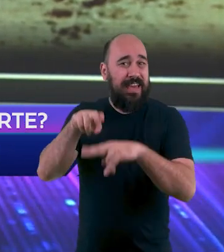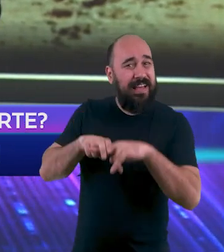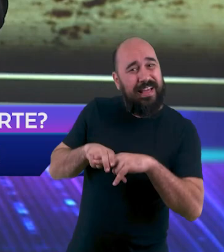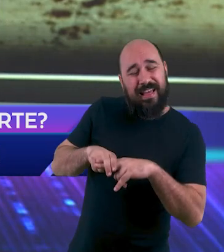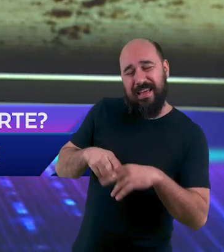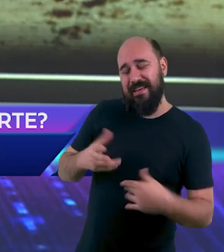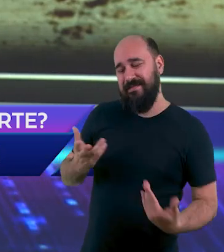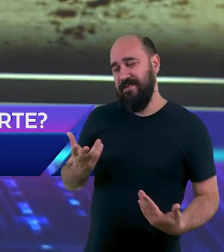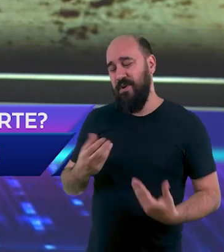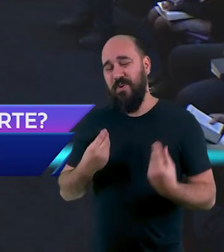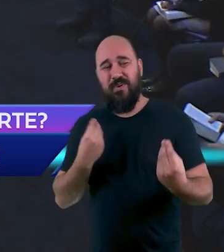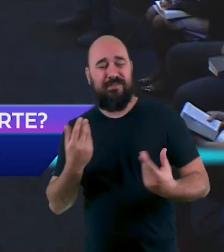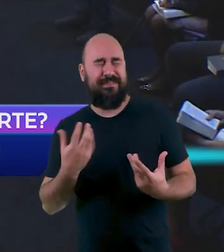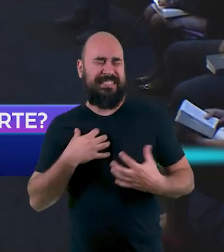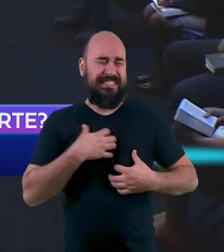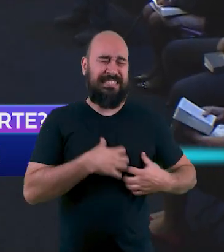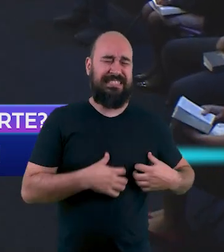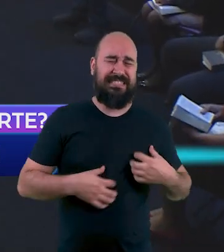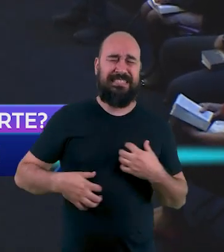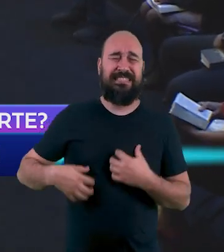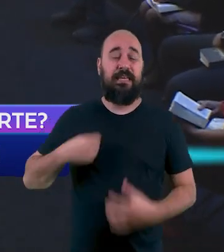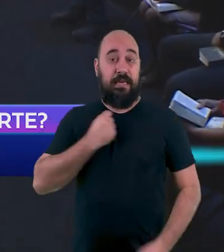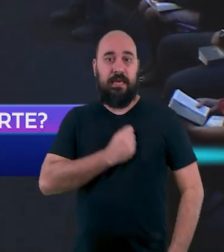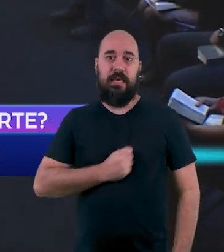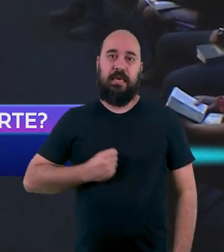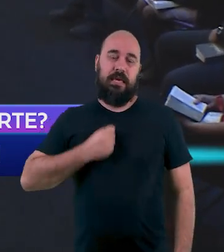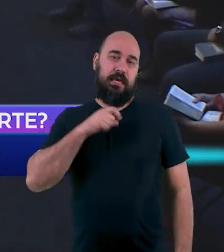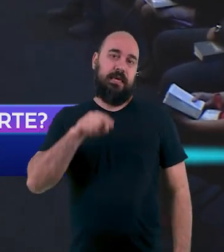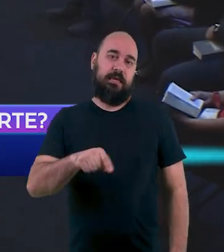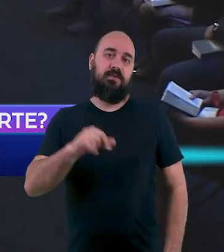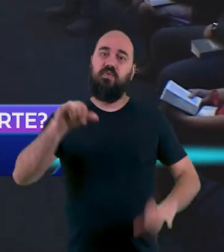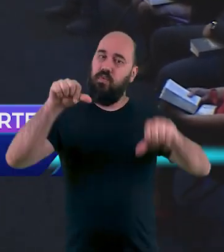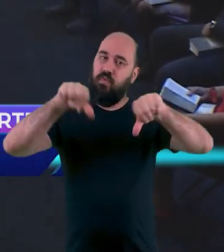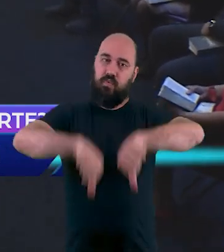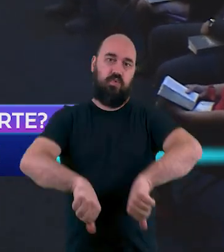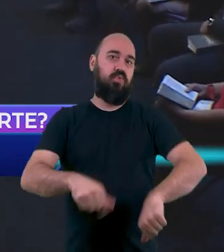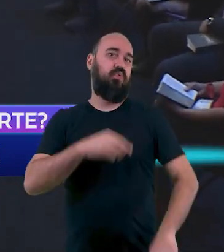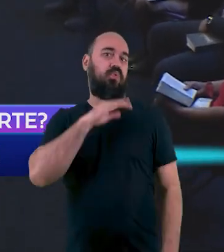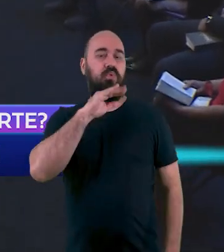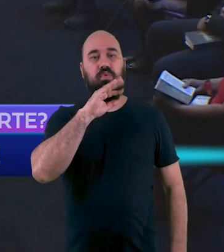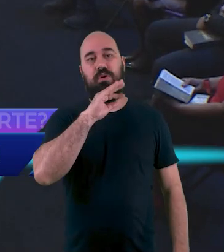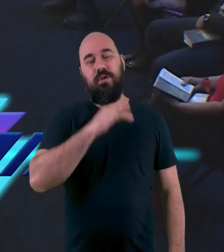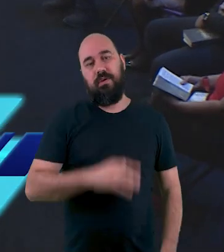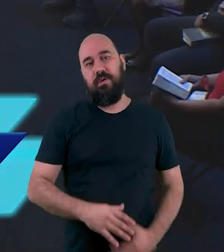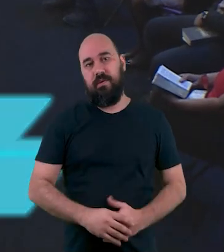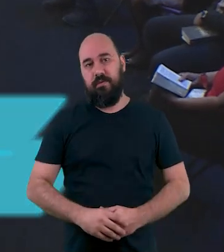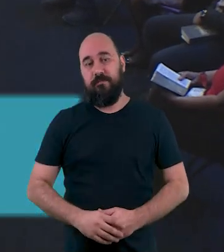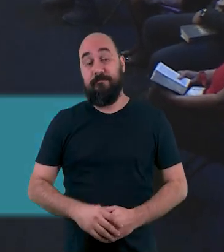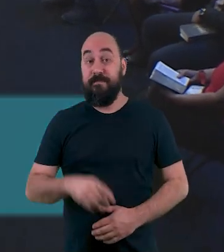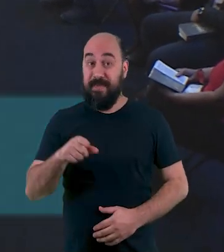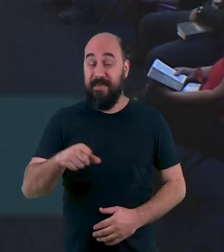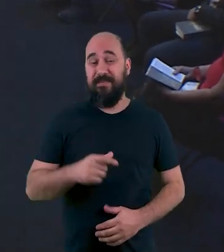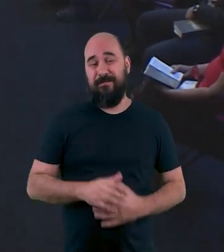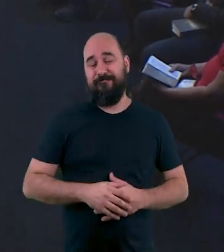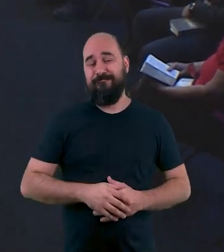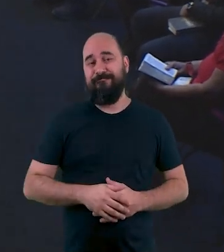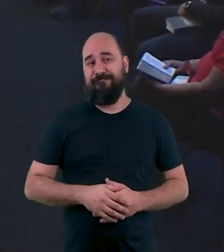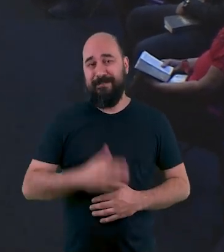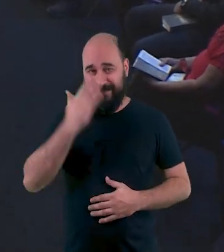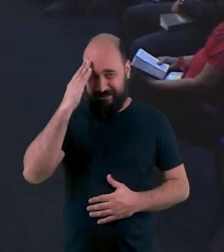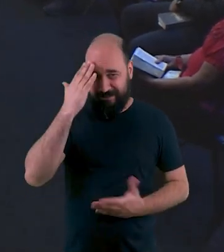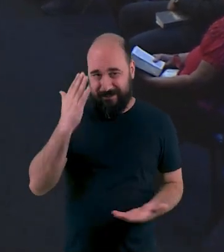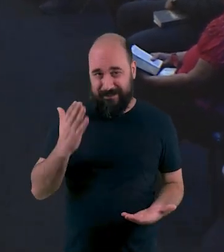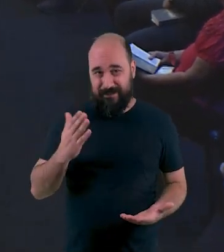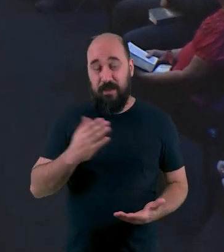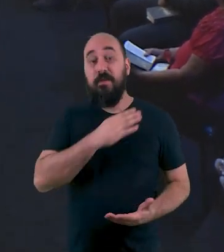ficavam sentados. É entrar no quarto e não ver o filho. Essa é a tragédia da morte.